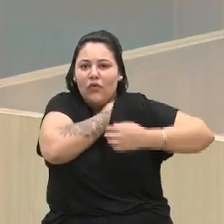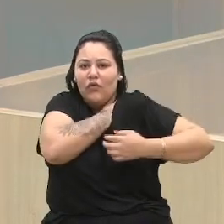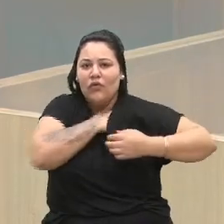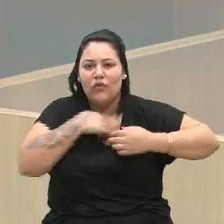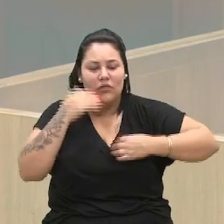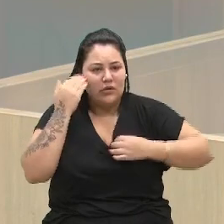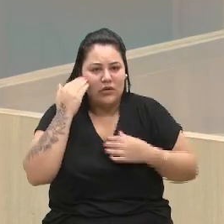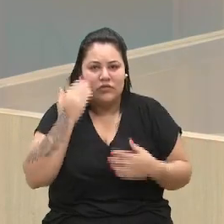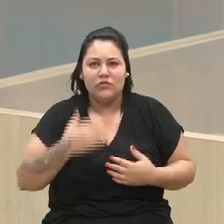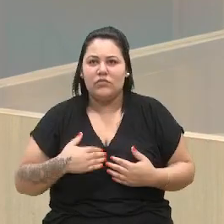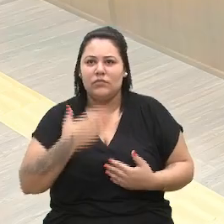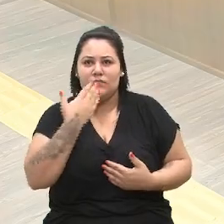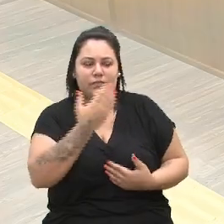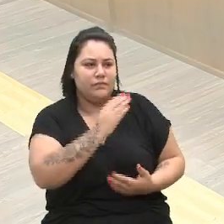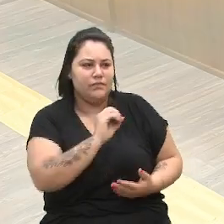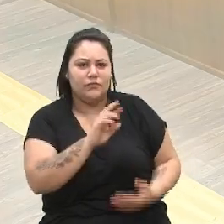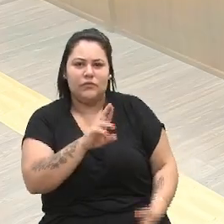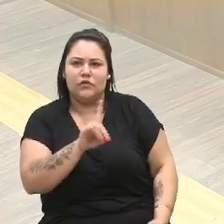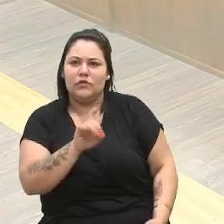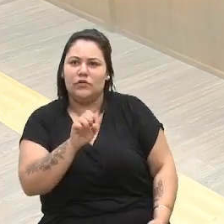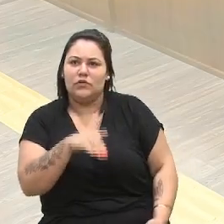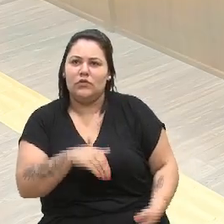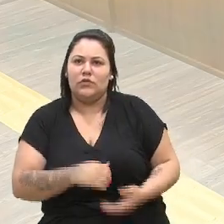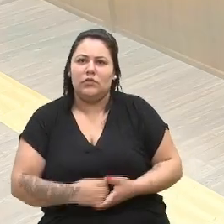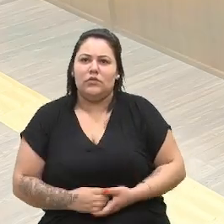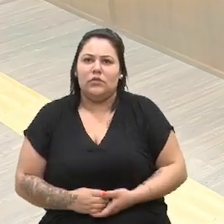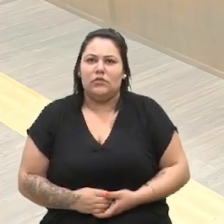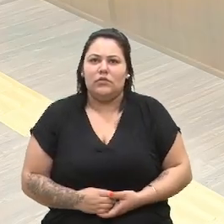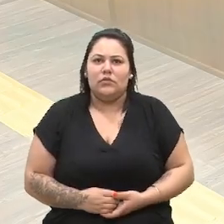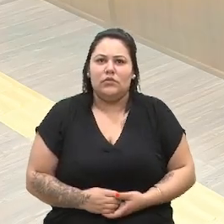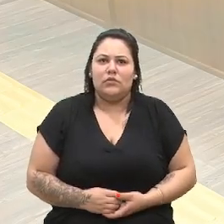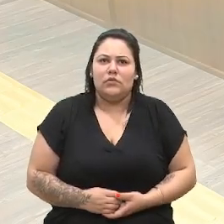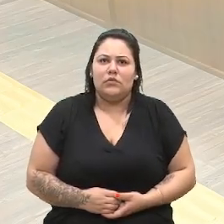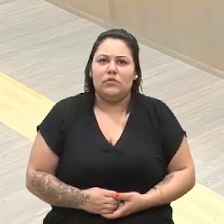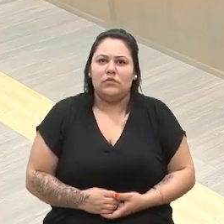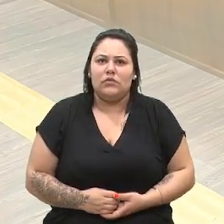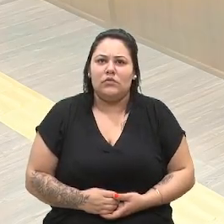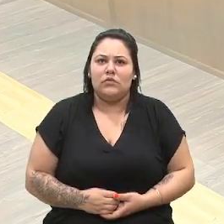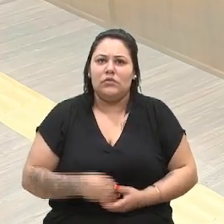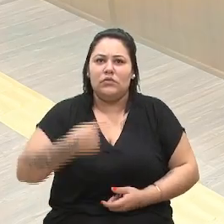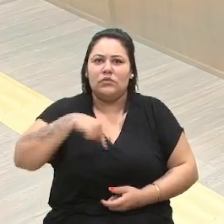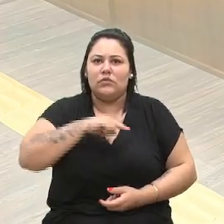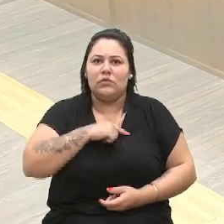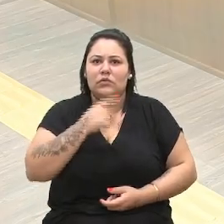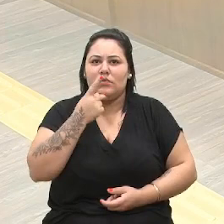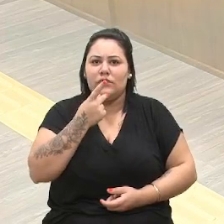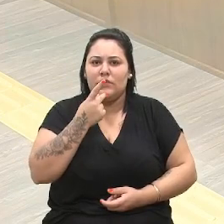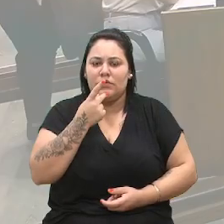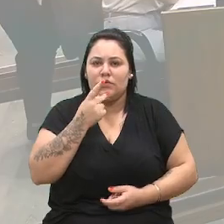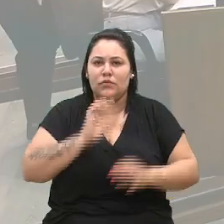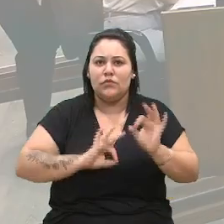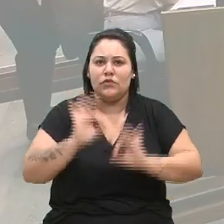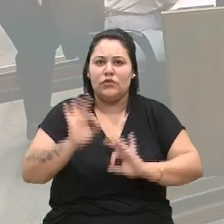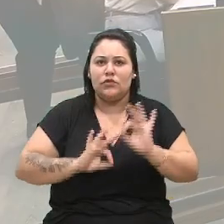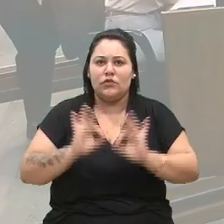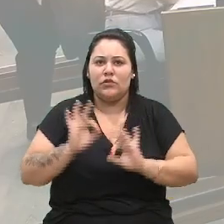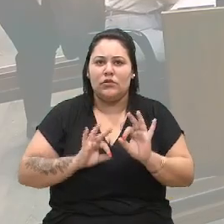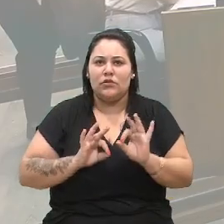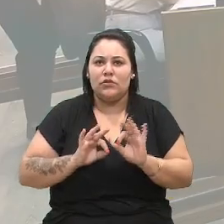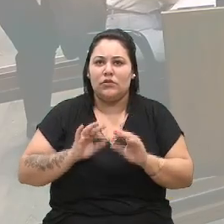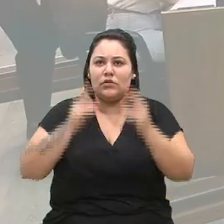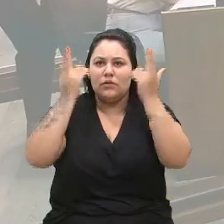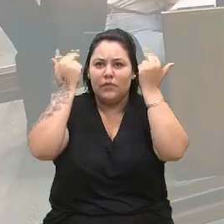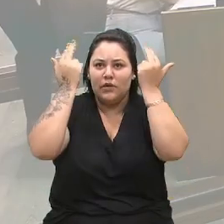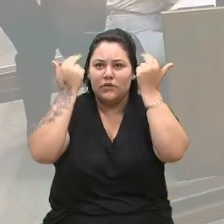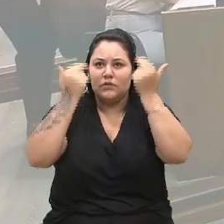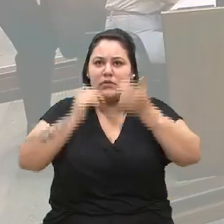Nós estamos se referindo no projeto da Páscoa. O vereador Bressan já está falando do outro projeto que já